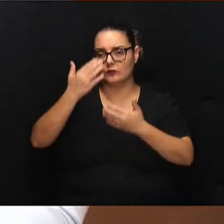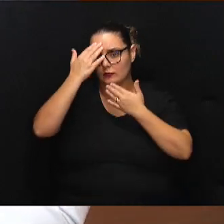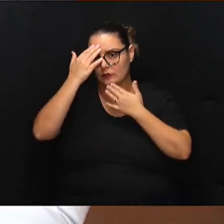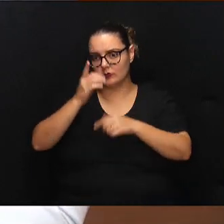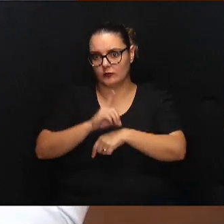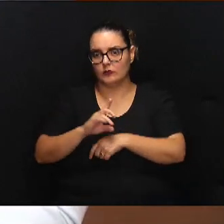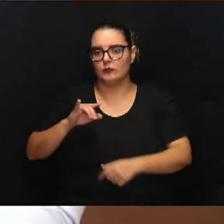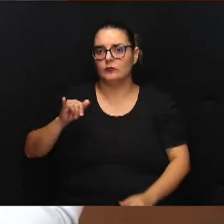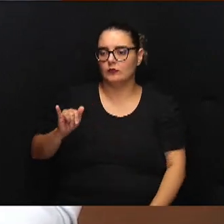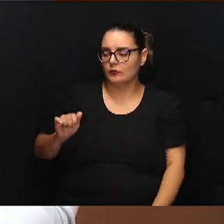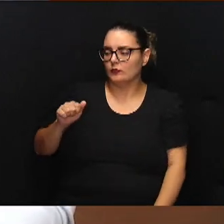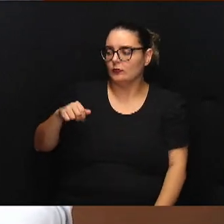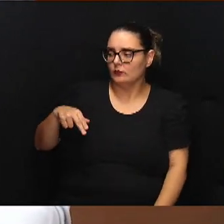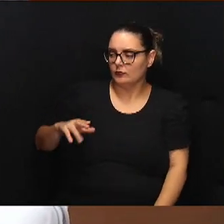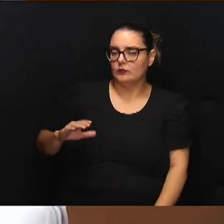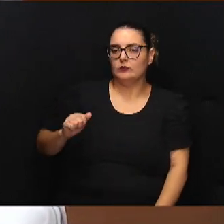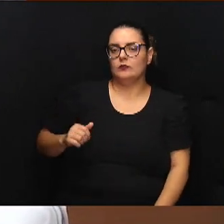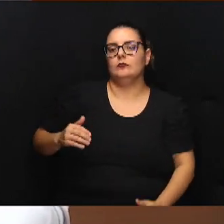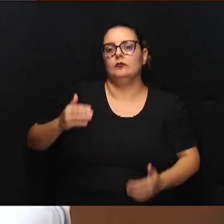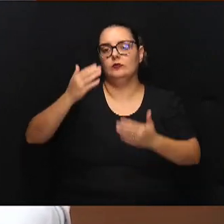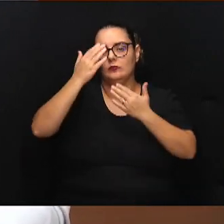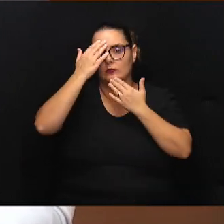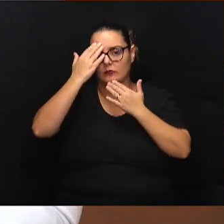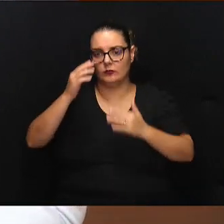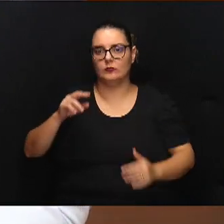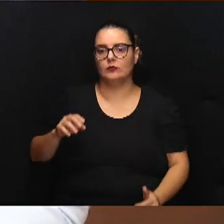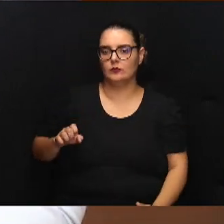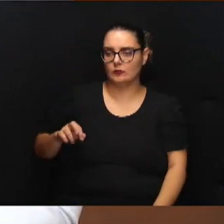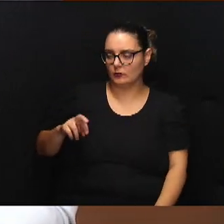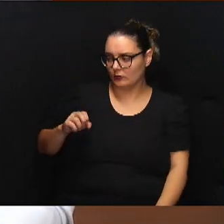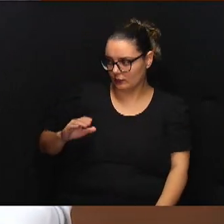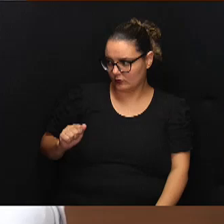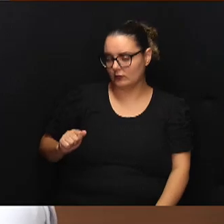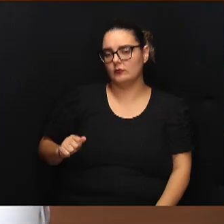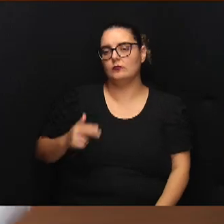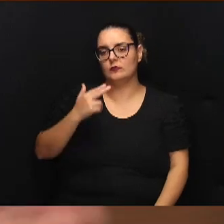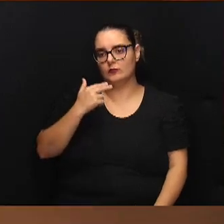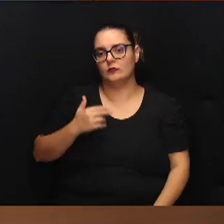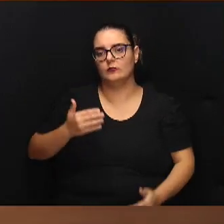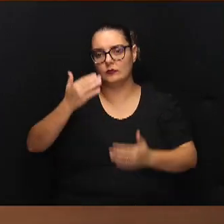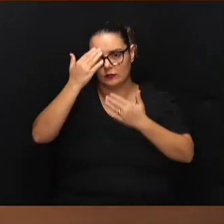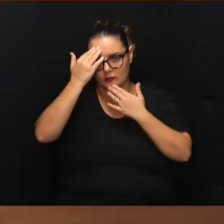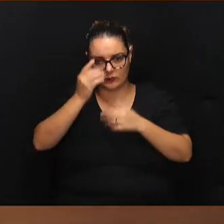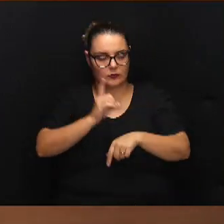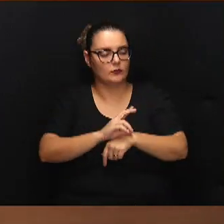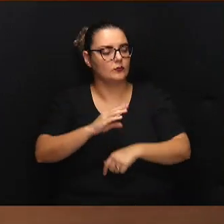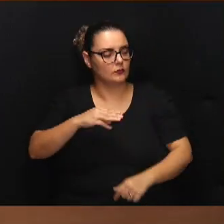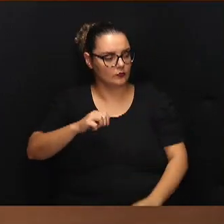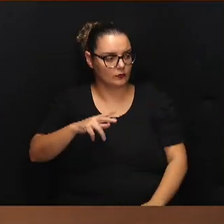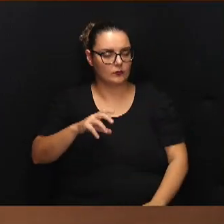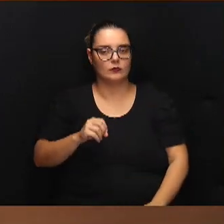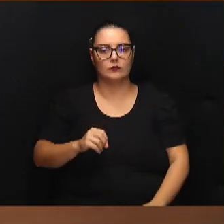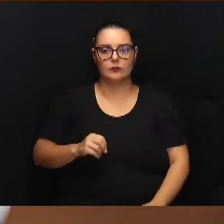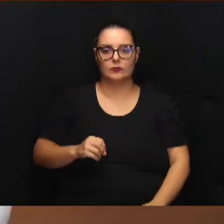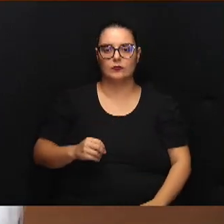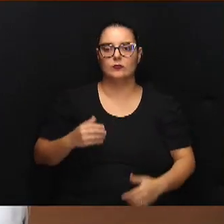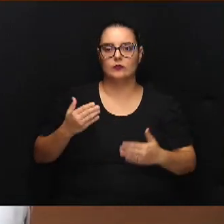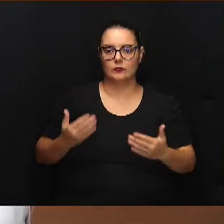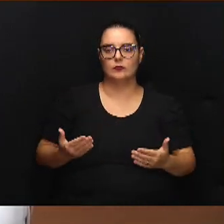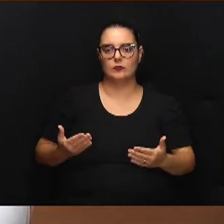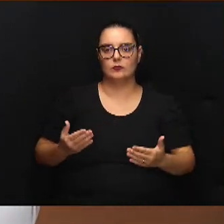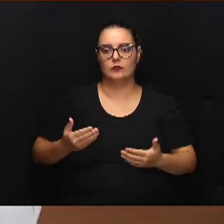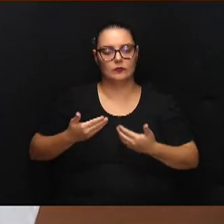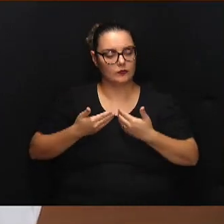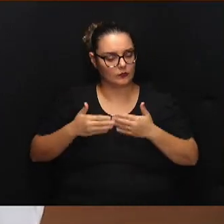doutora Ianca, muito obrigado, a Érica, nutricionista, muito obrigado, e o doutor Marcelo, tá bom? Então, eu estou